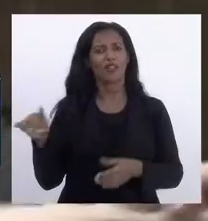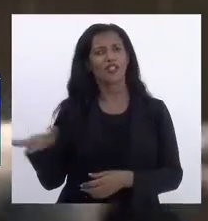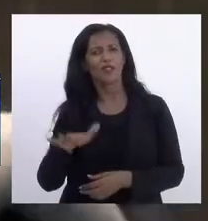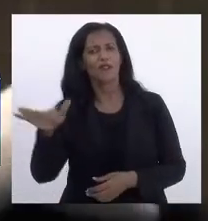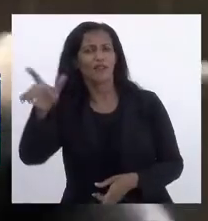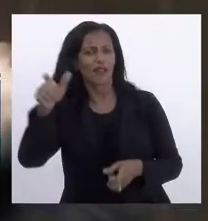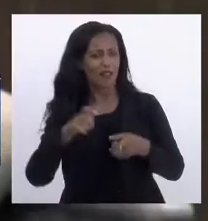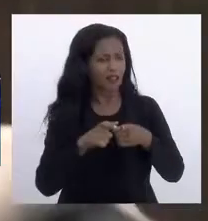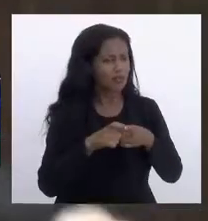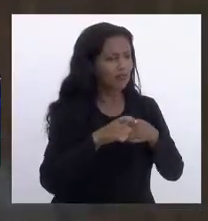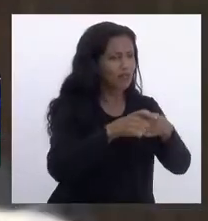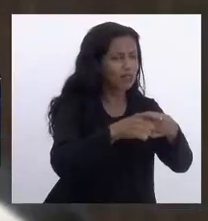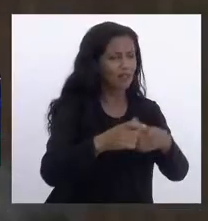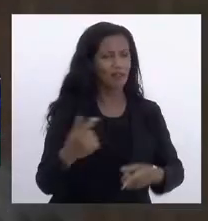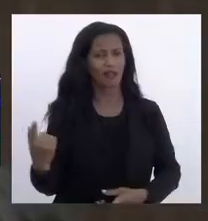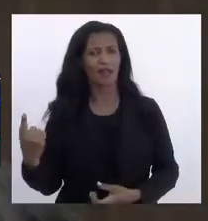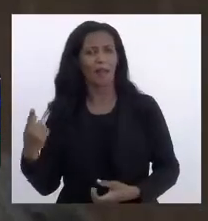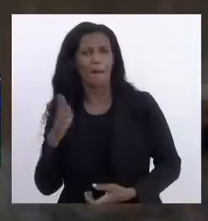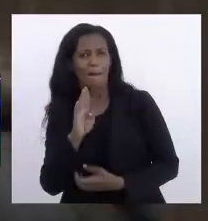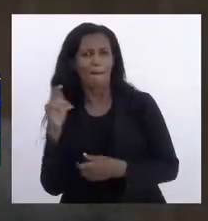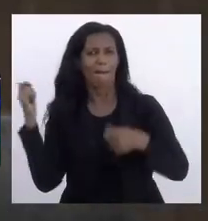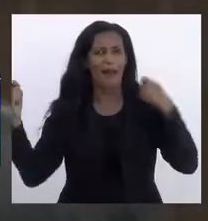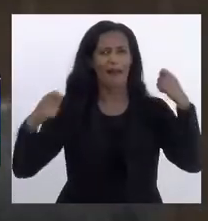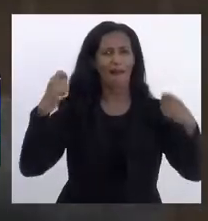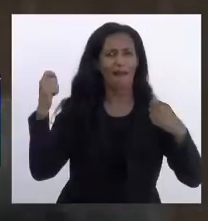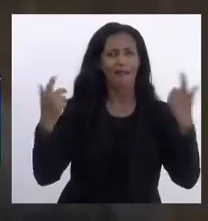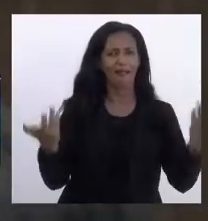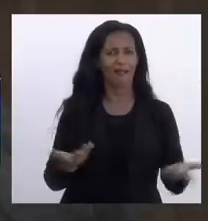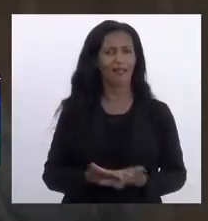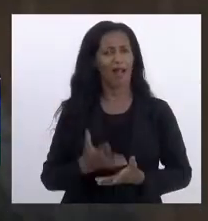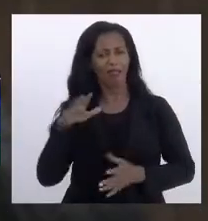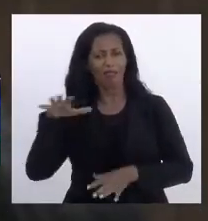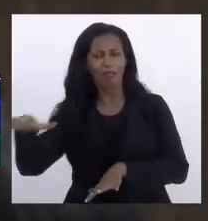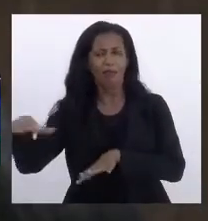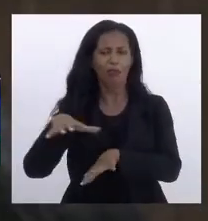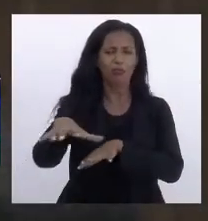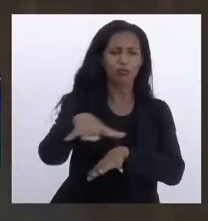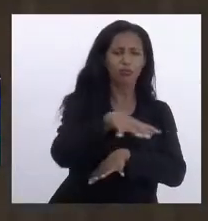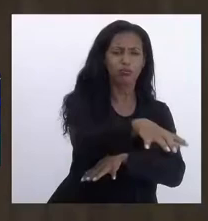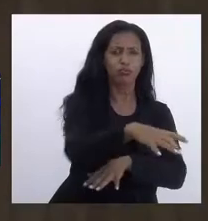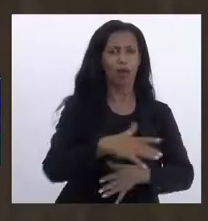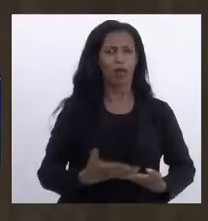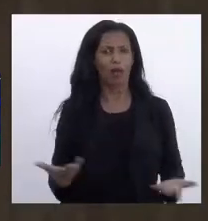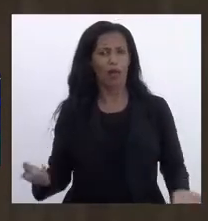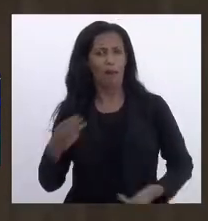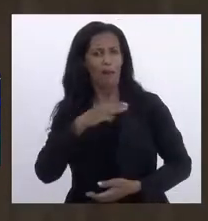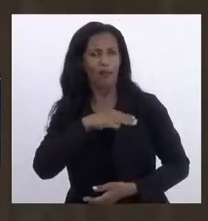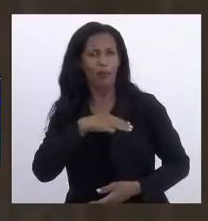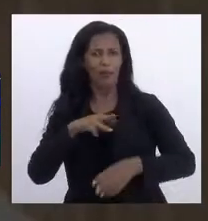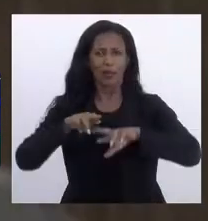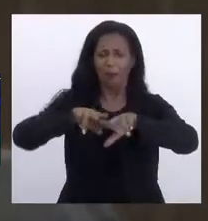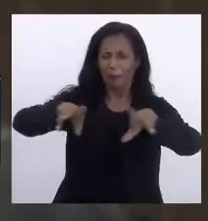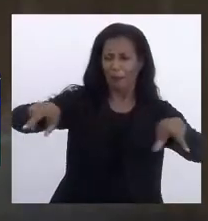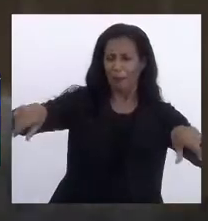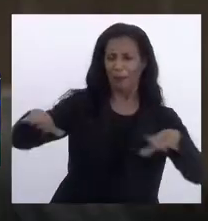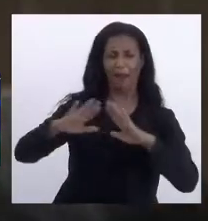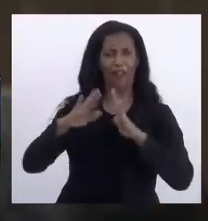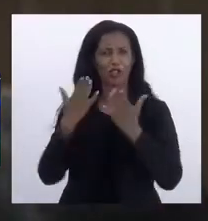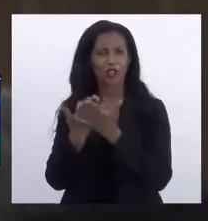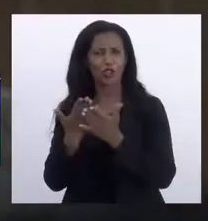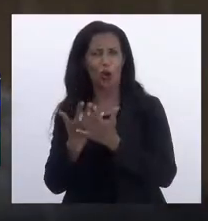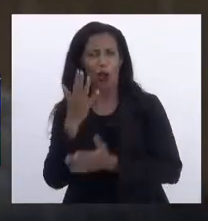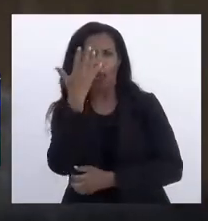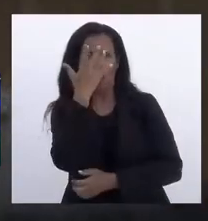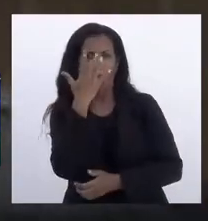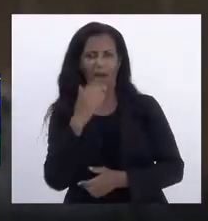nossas periferias, os nossos bailes de funk, há tanto espaço, há Madureira, há diversas escolas de